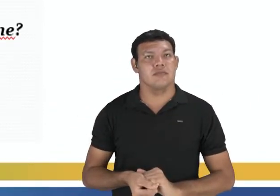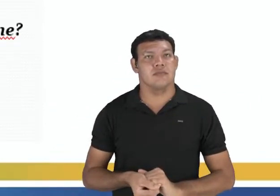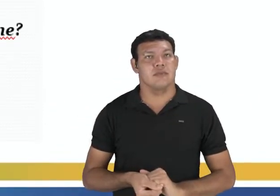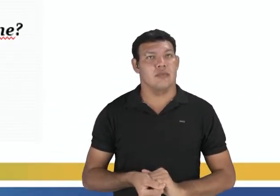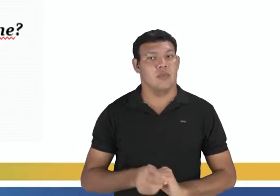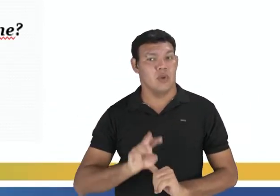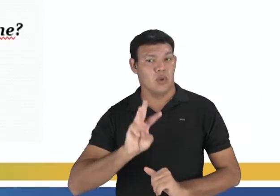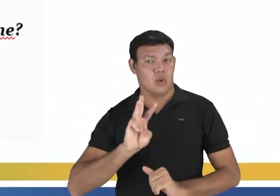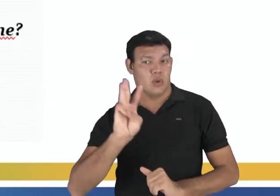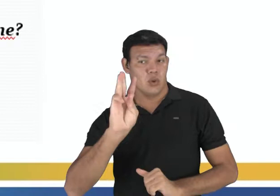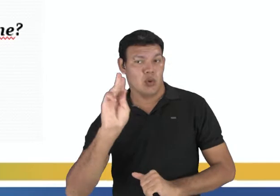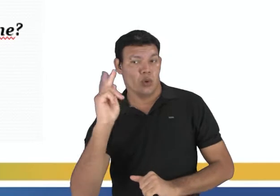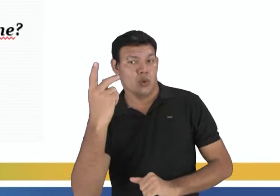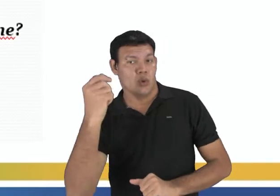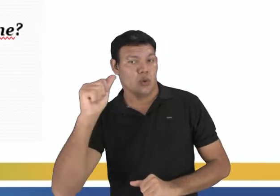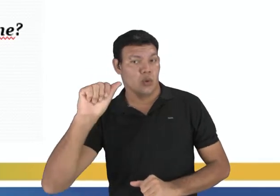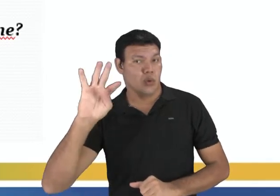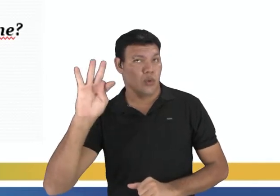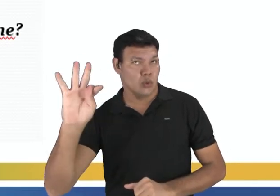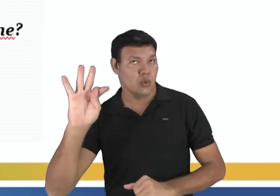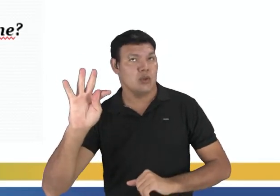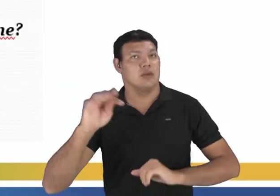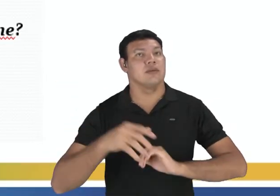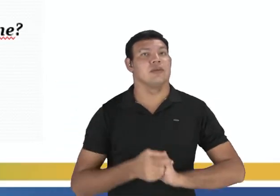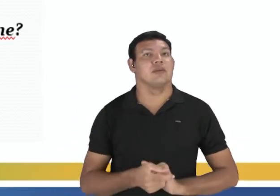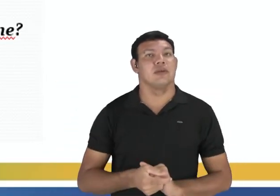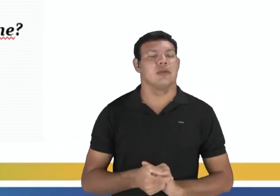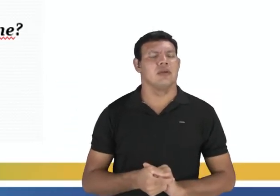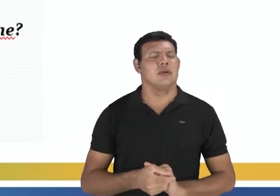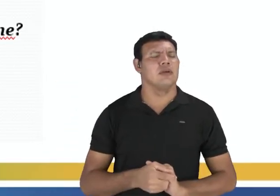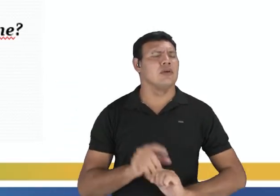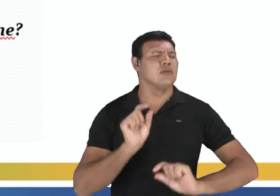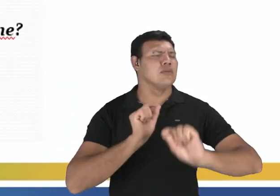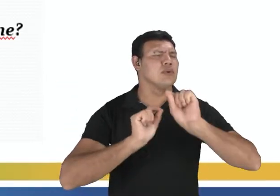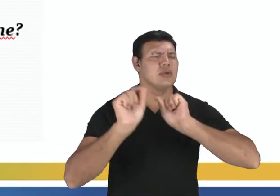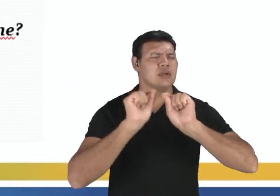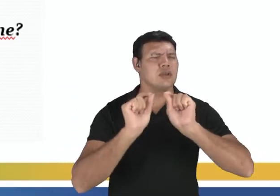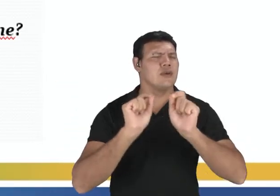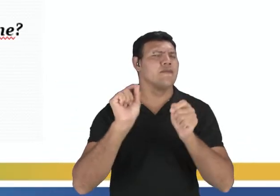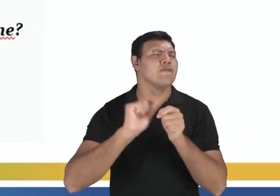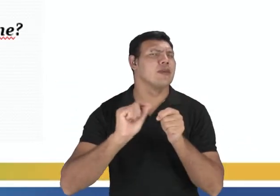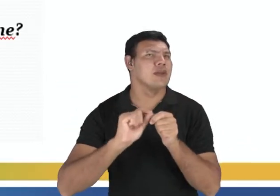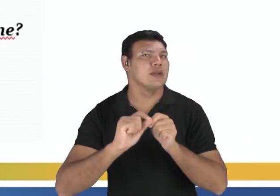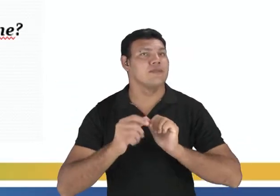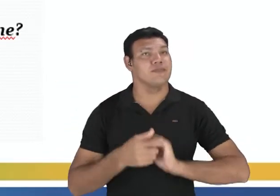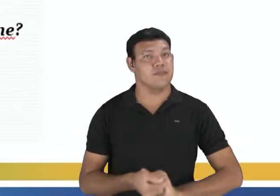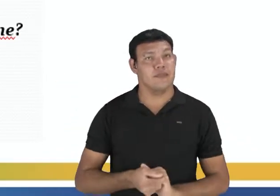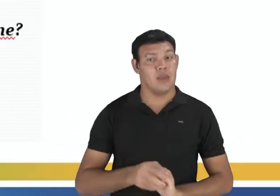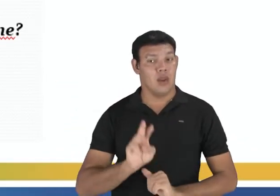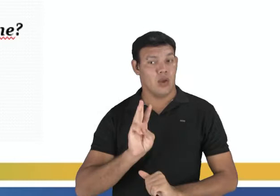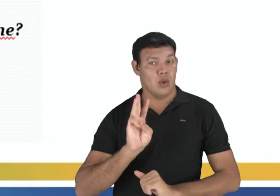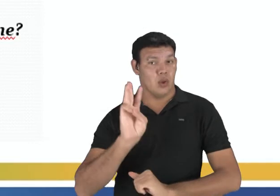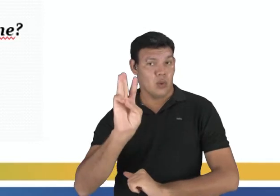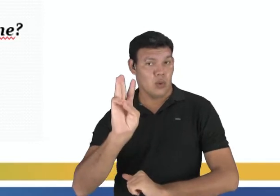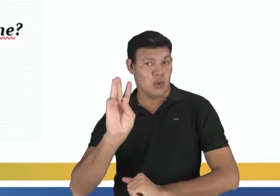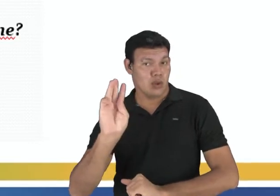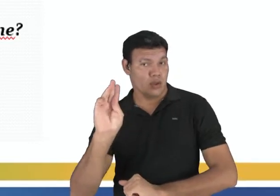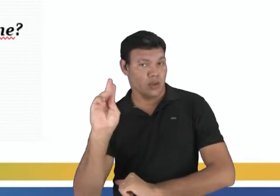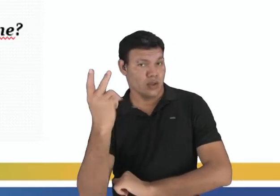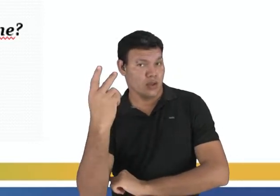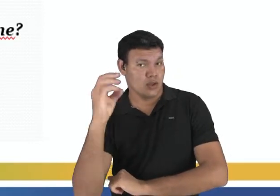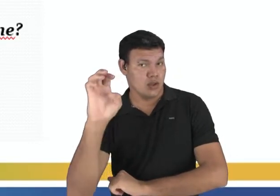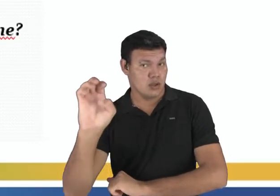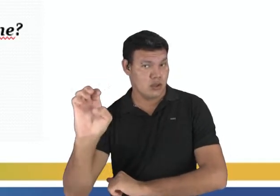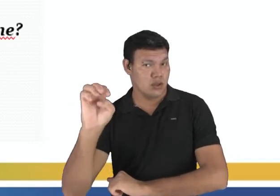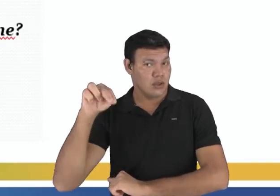fazendo? When. When significa quando. Você vai usar o when quando se referir a